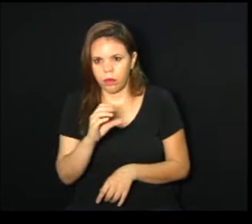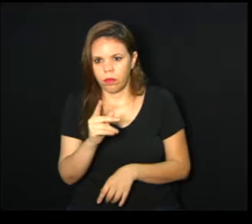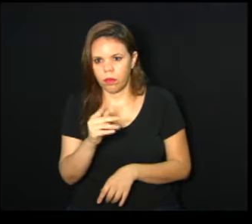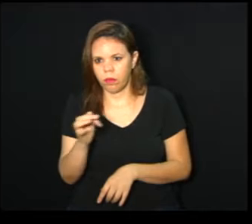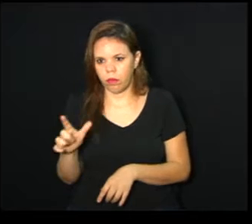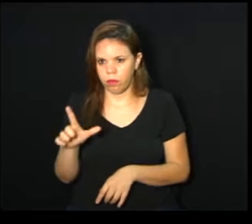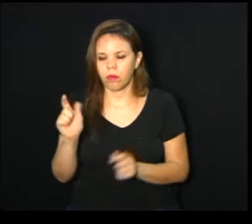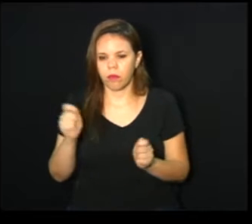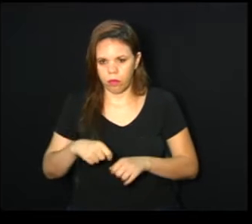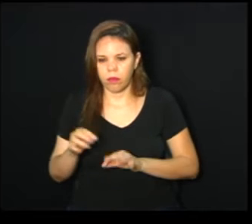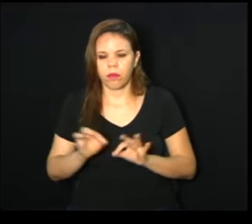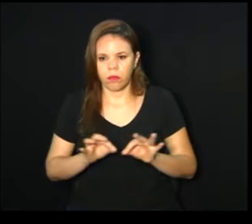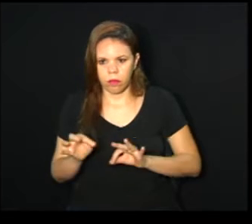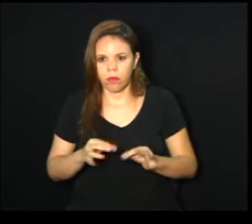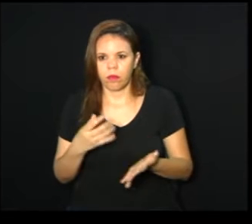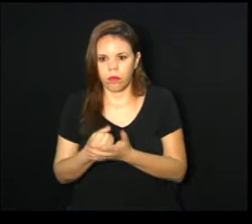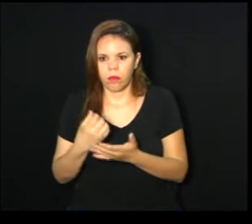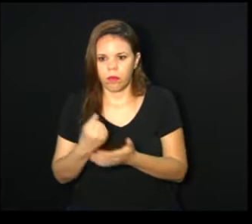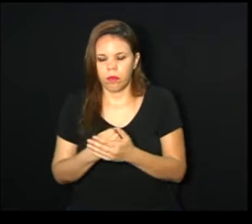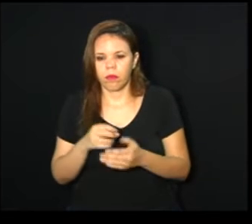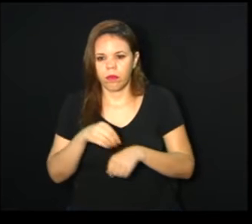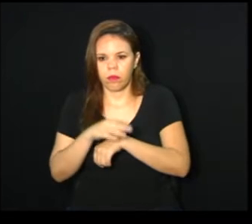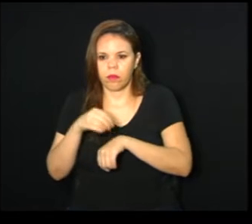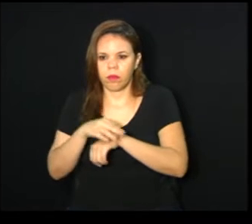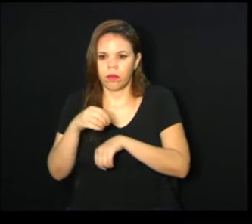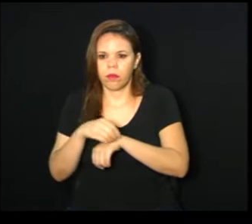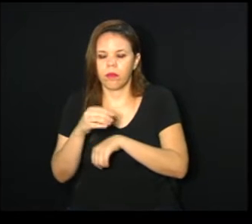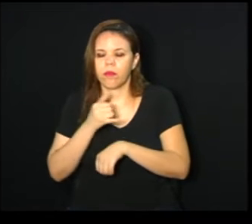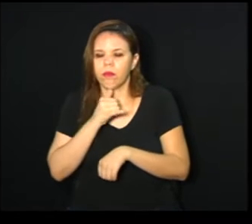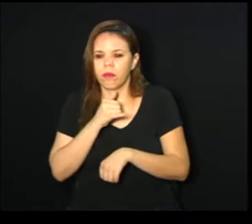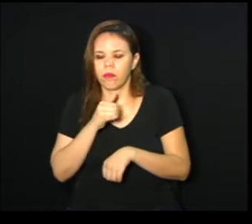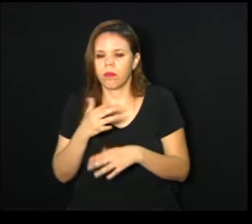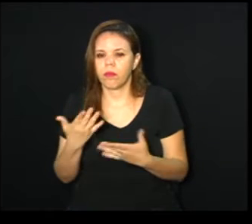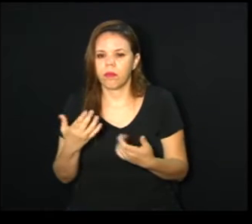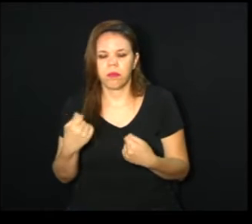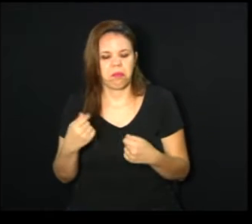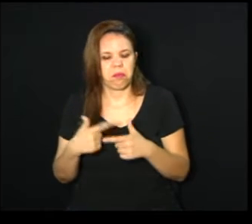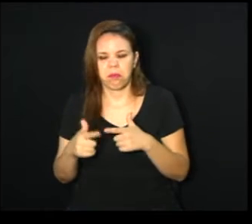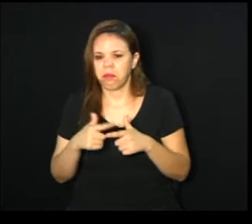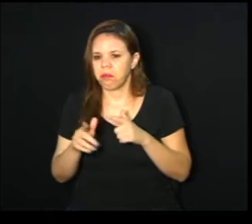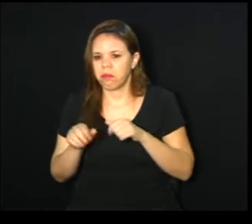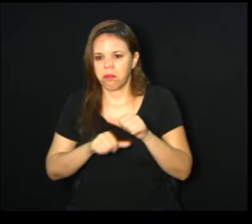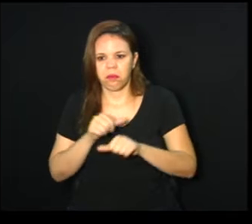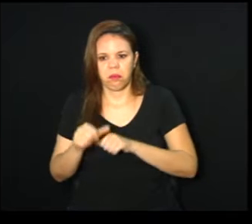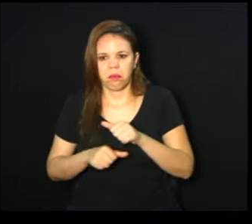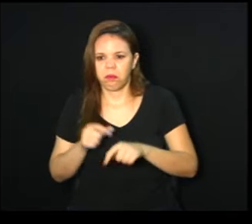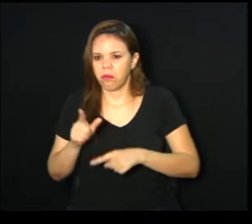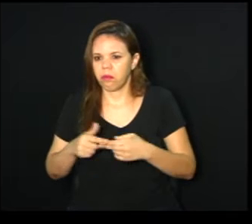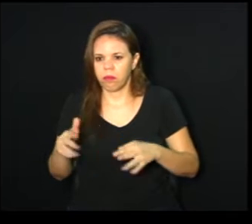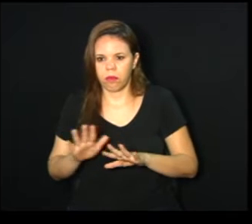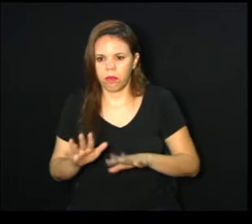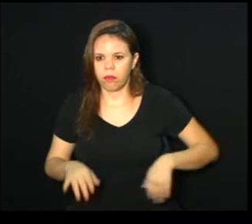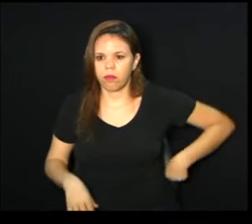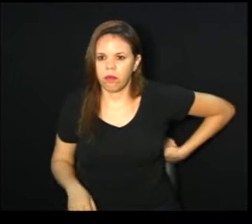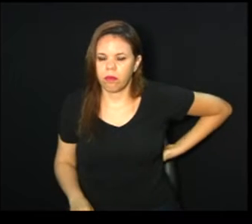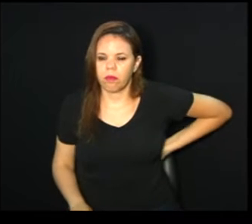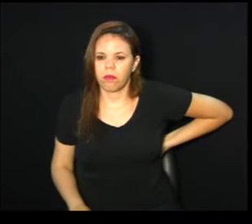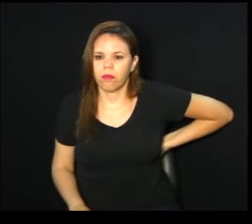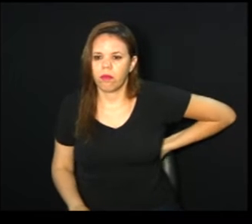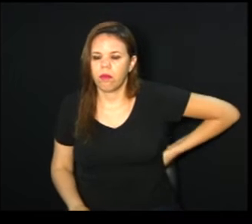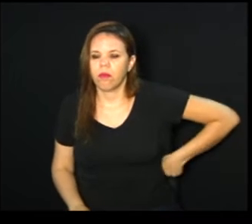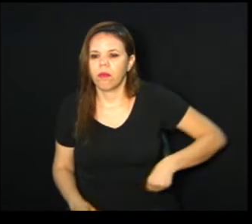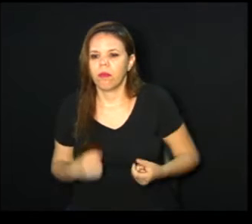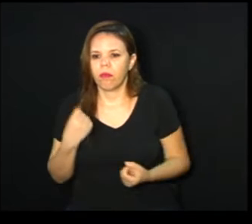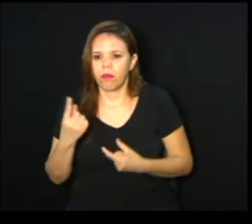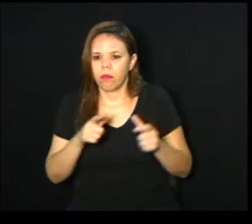totalmente preparadas para absorver esses veículos sem nenhum problema ou necessidade de reforço, troca de equipamentos. É claro,